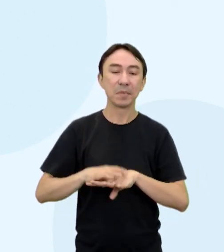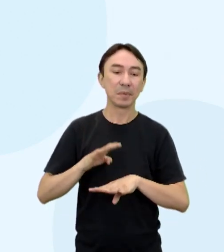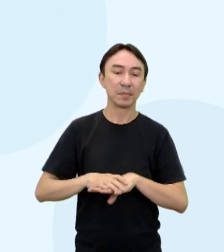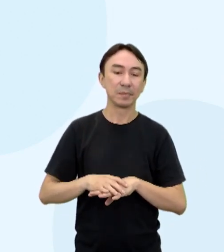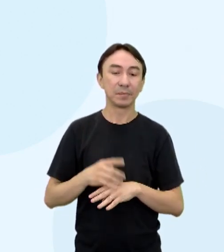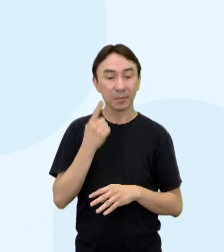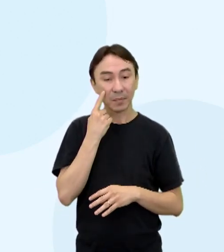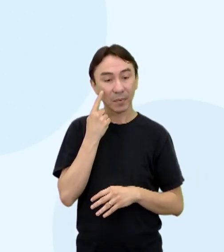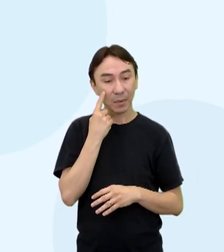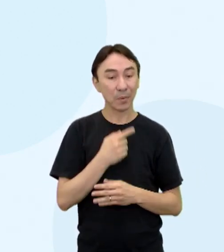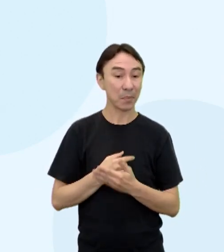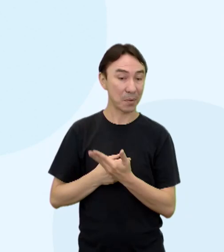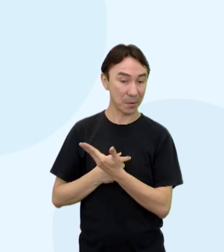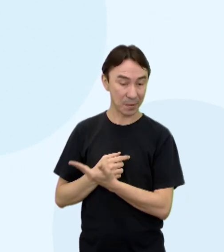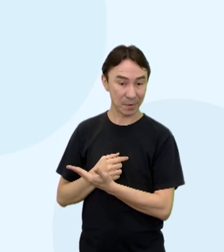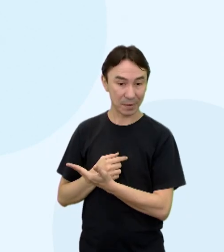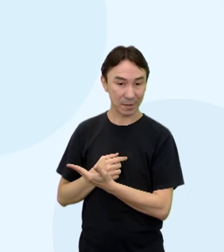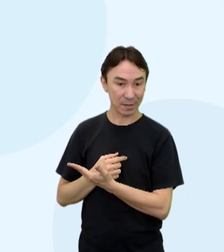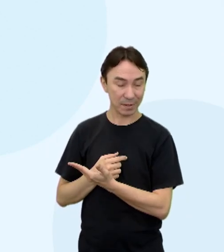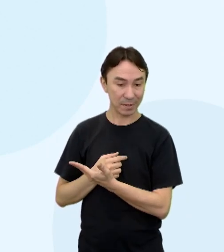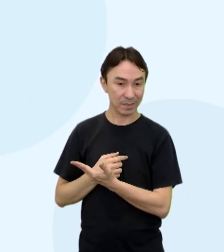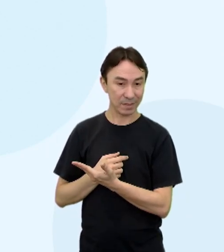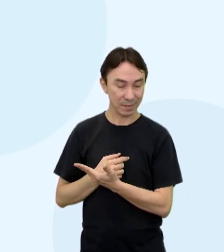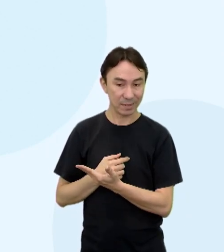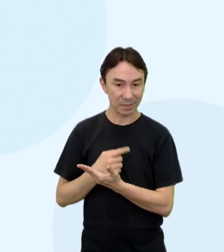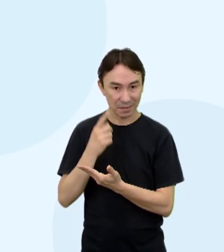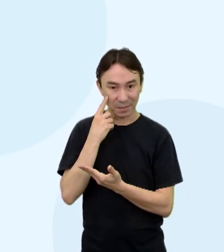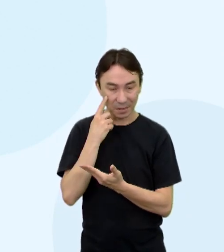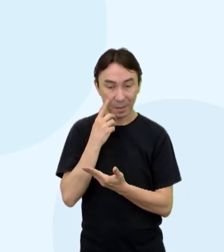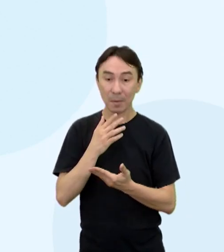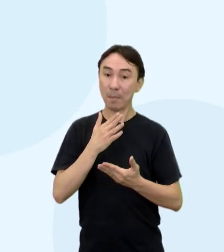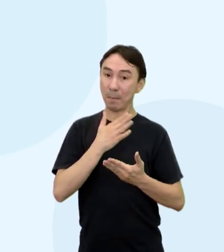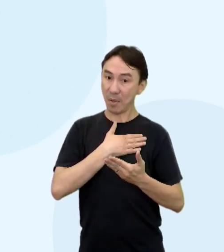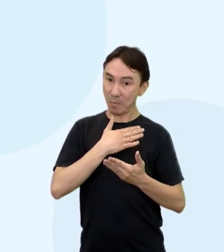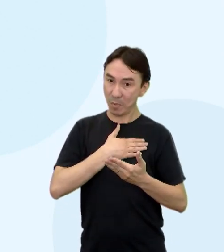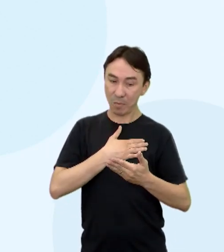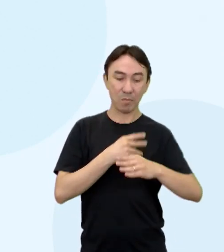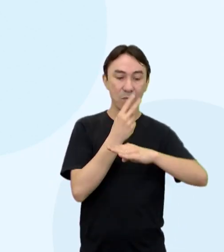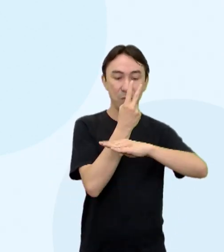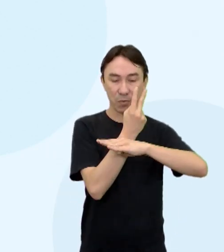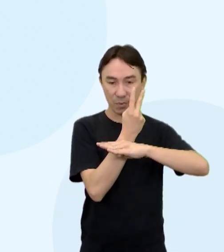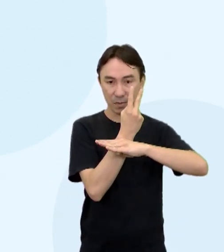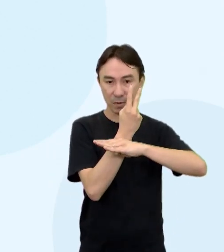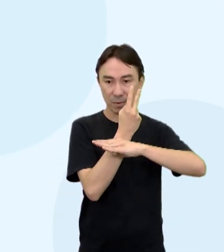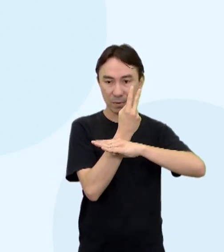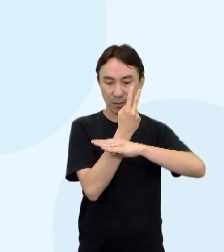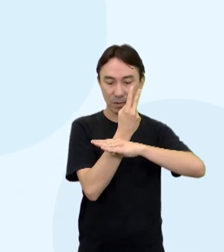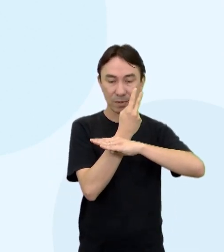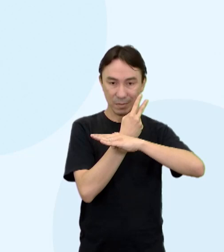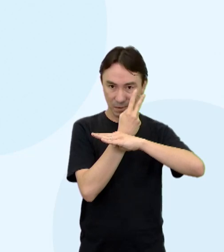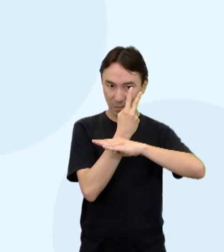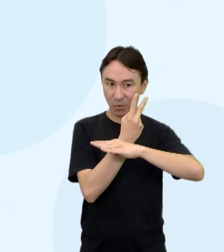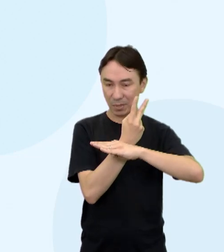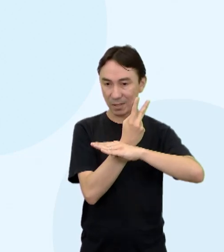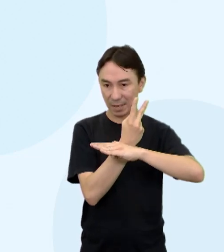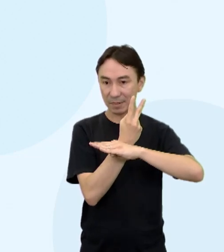dividir os lados a meu favor pelo total de lados, Osmar. Né? Então, lados a meu favor são 2, não são? Que é o